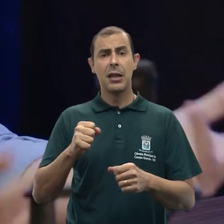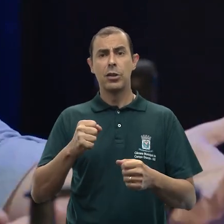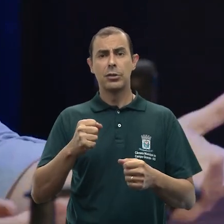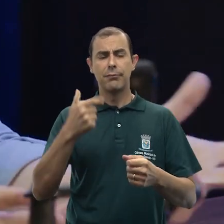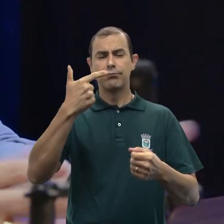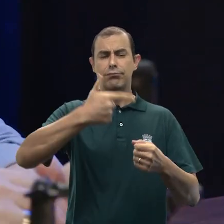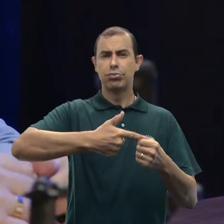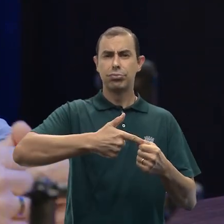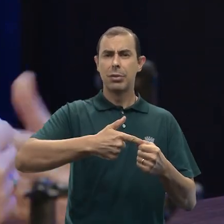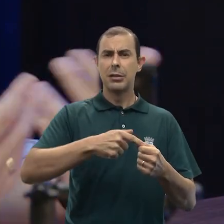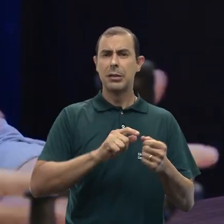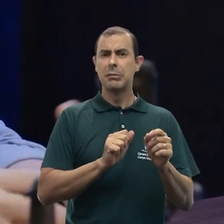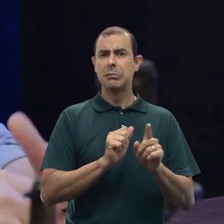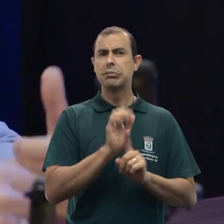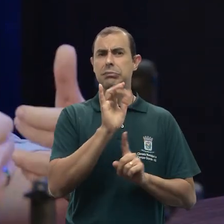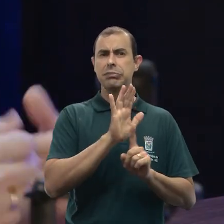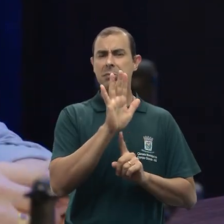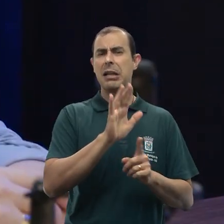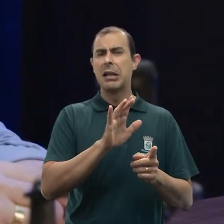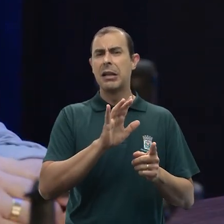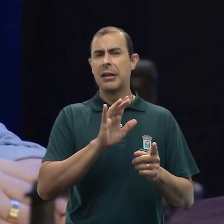Imagina, 400 ônibus rodando,